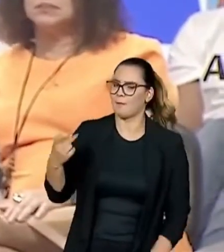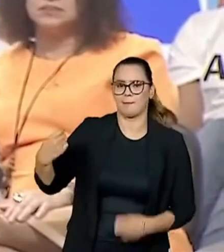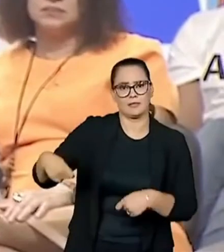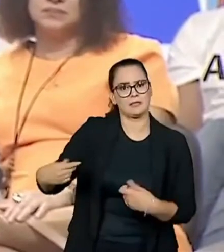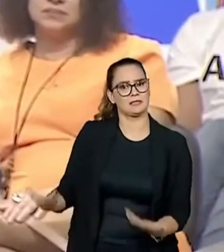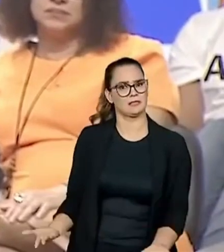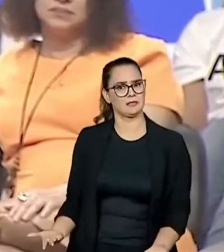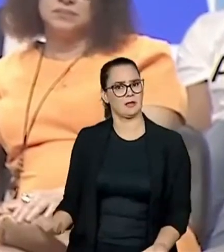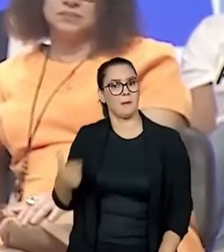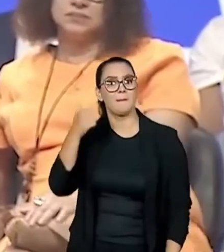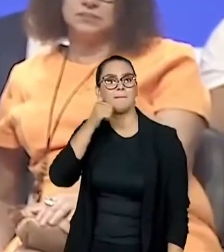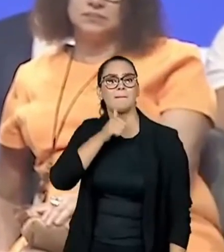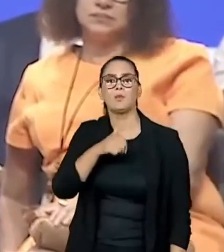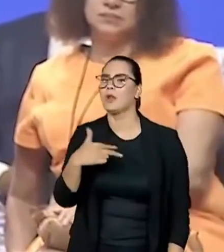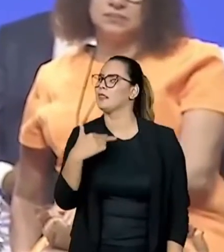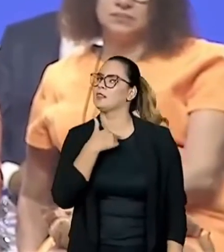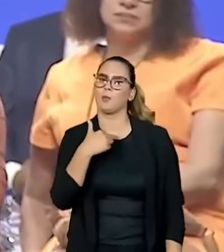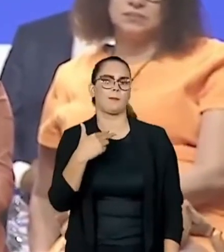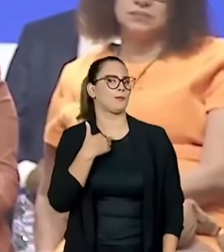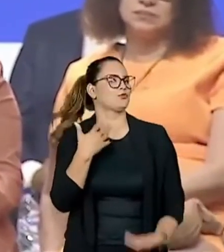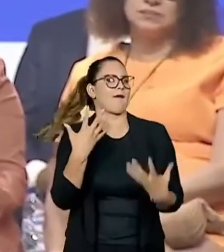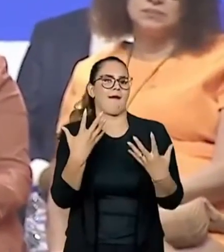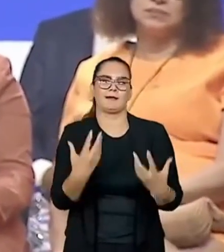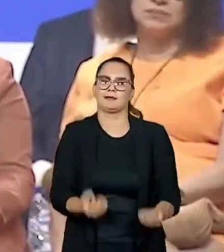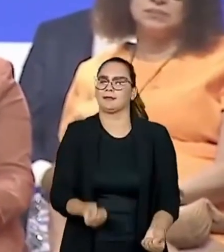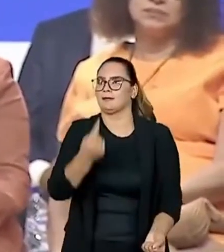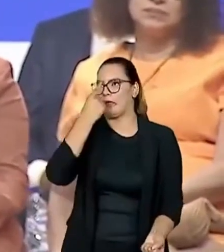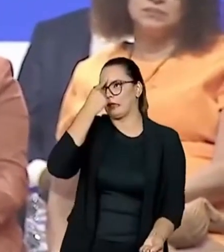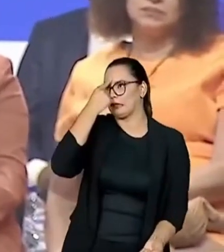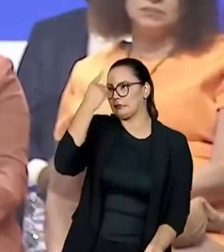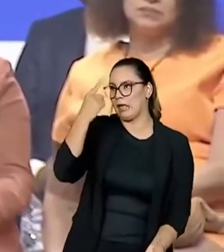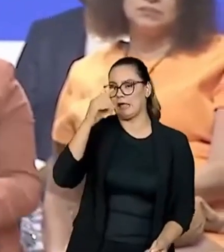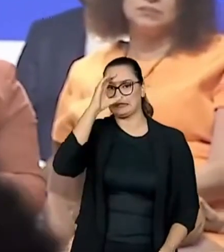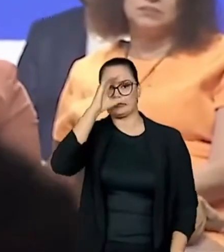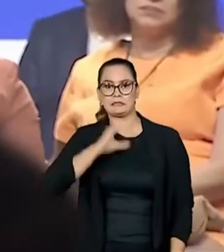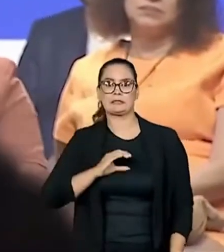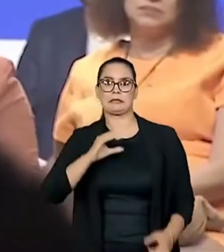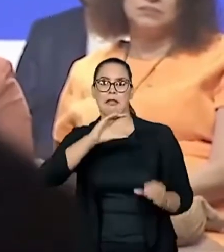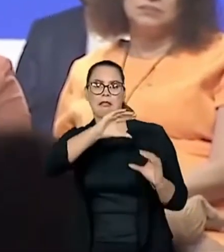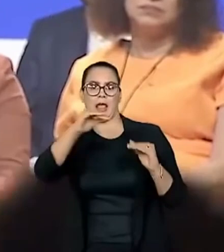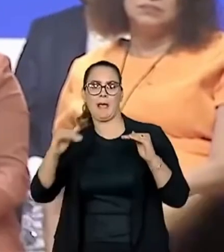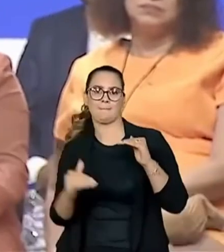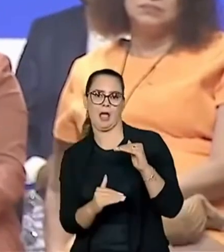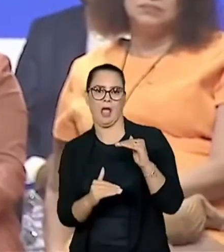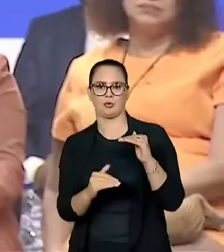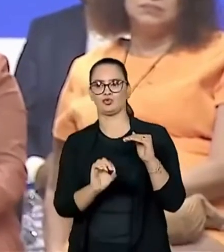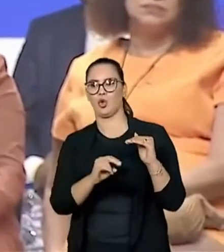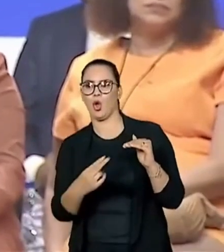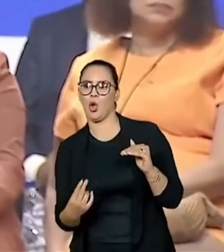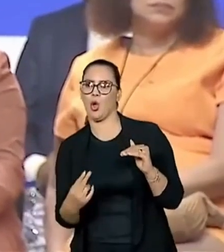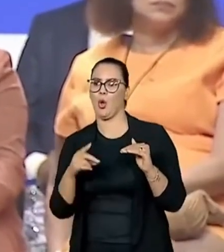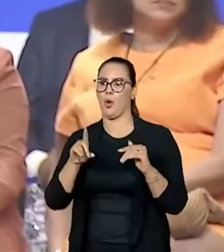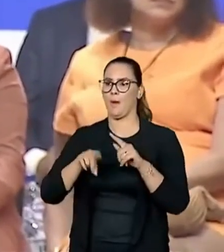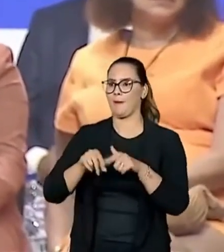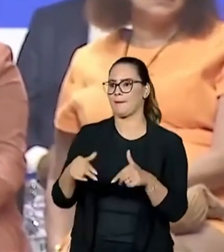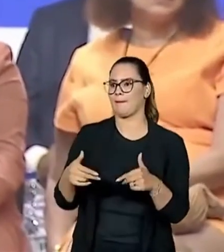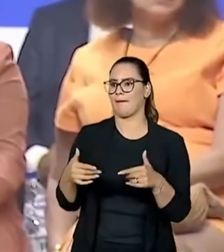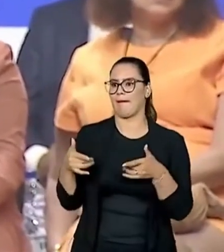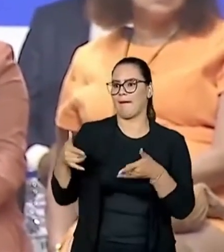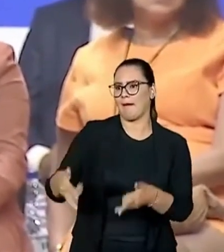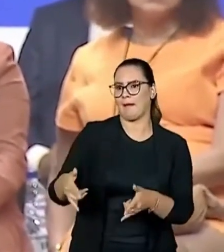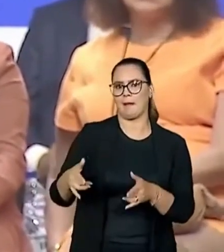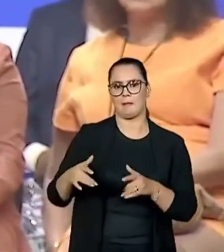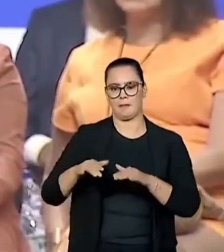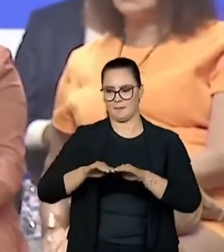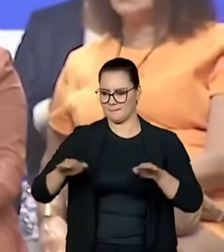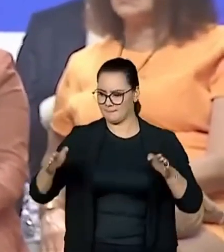As mulheres não podem mais aceitar a ideia de ser cidadã de segunda classe ou ser objeto de cama e mesa. A